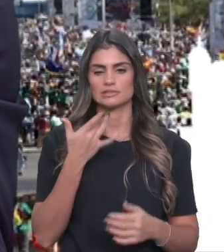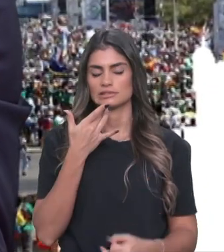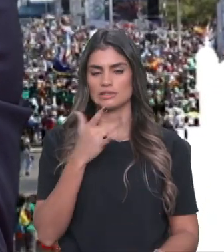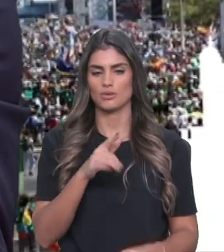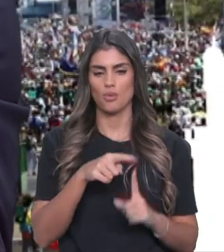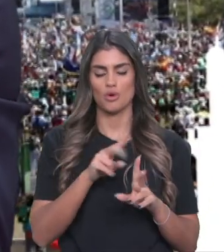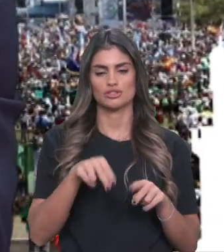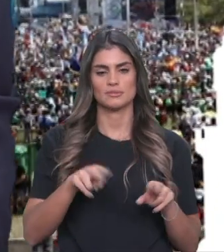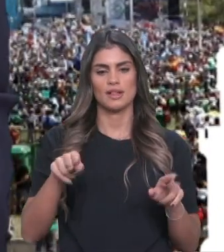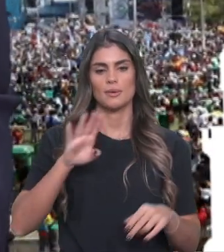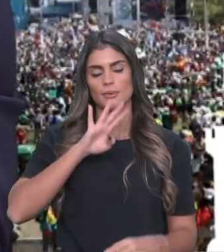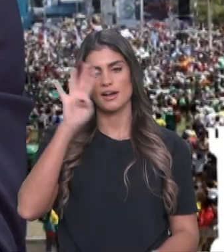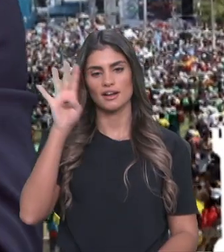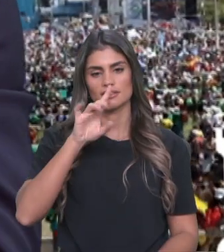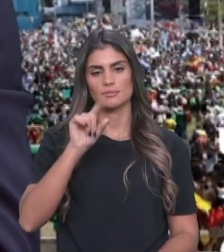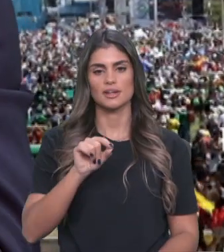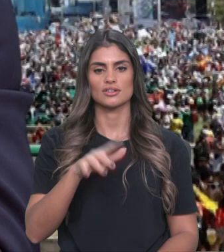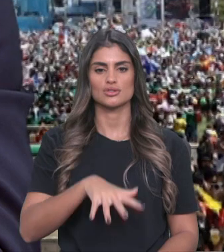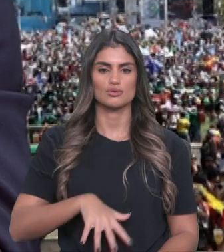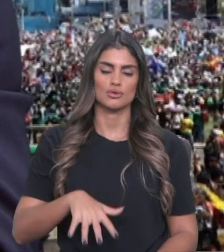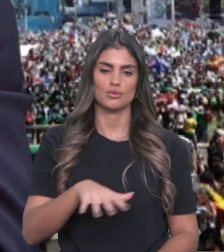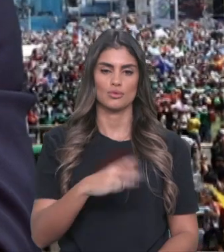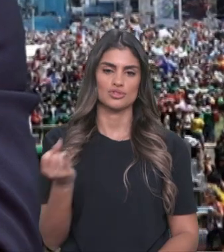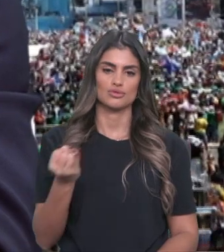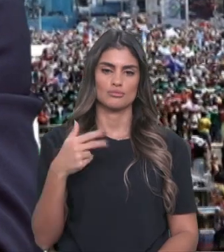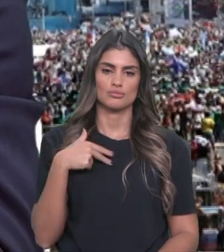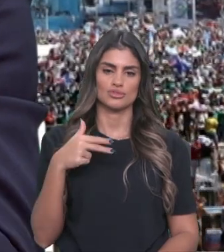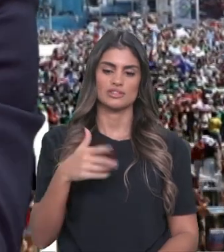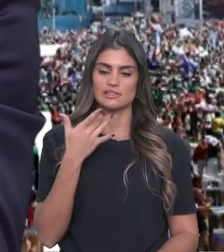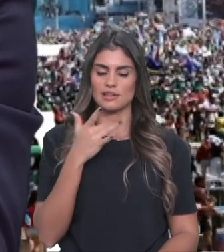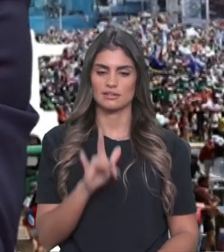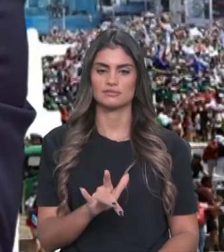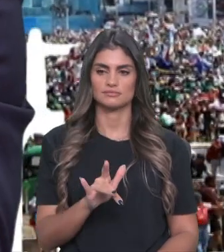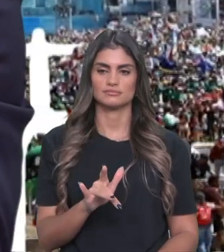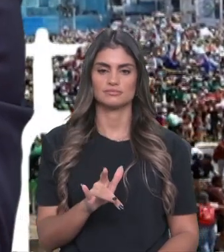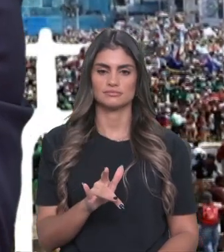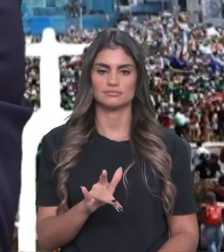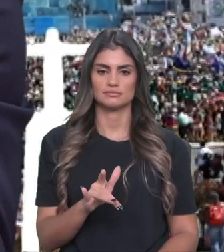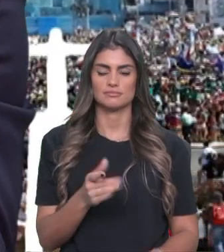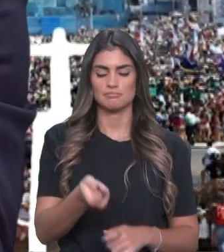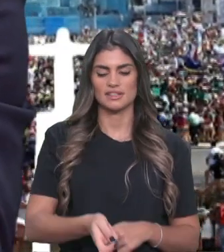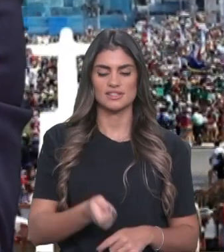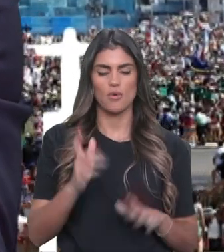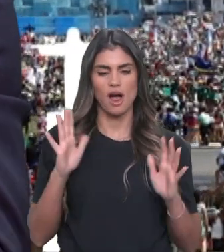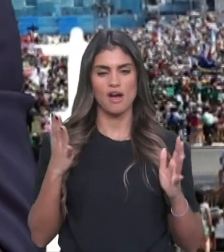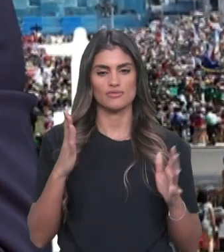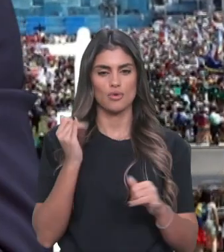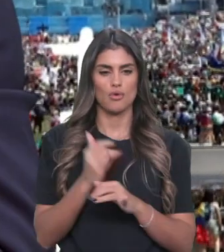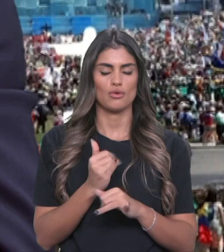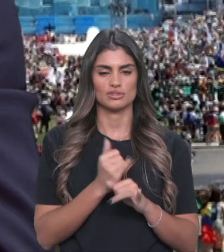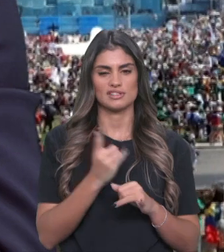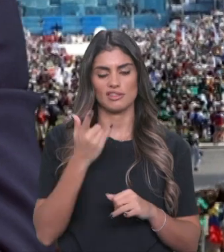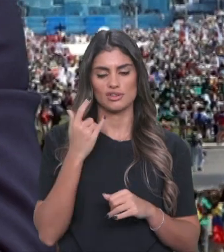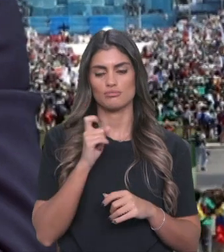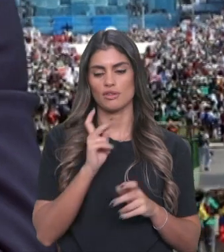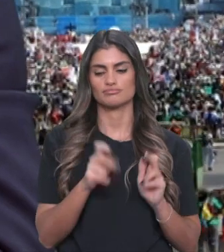no Hospital de Braga como localmente pelo Instituto Português do Sangue, a plantação de árvores e outras iniciativas que possam